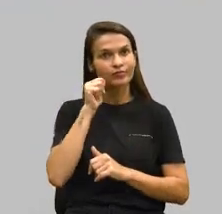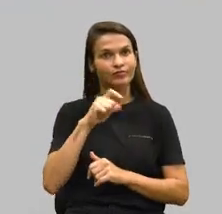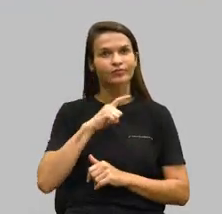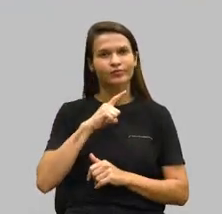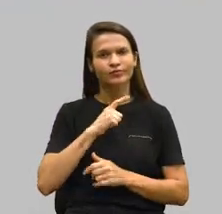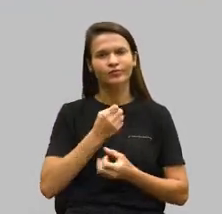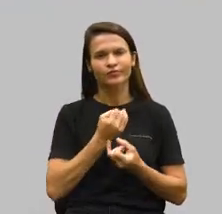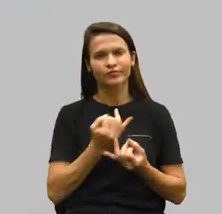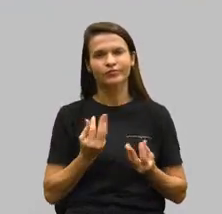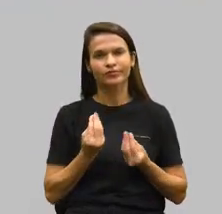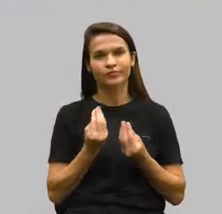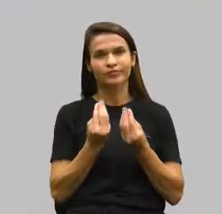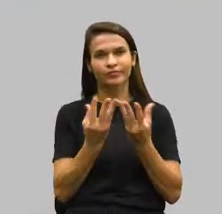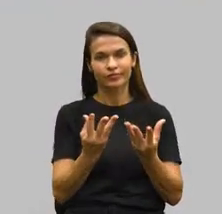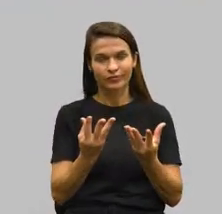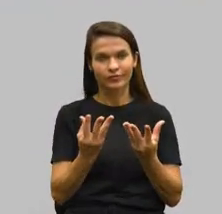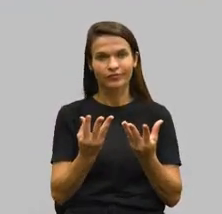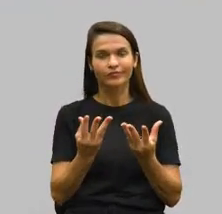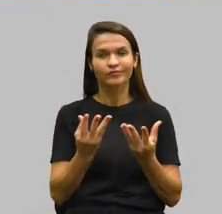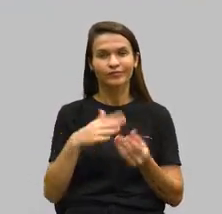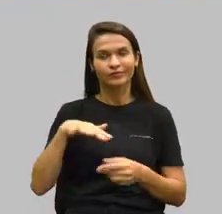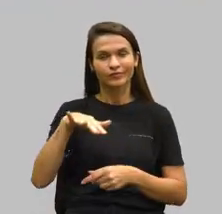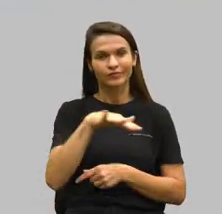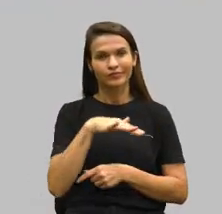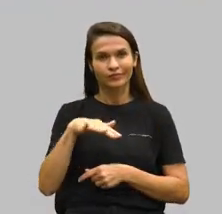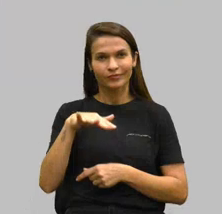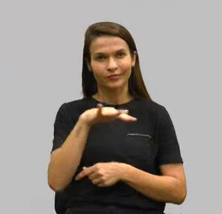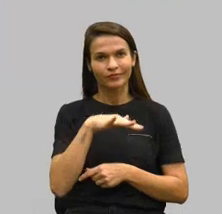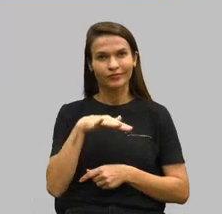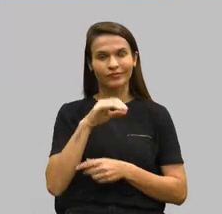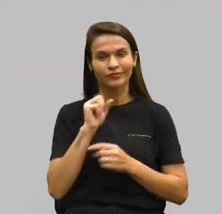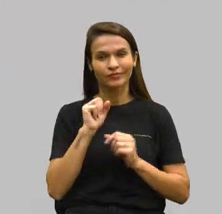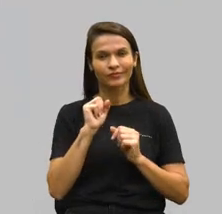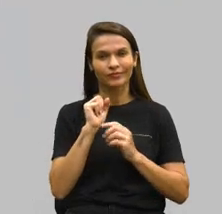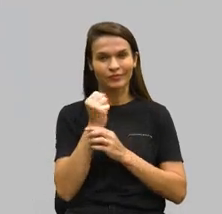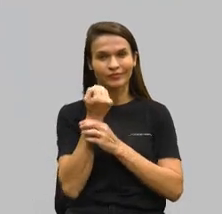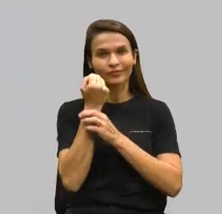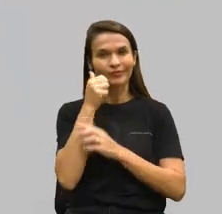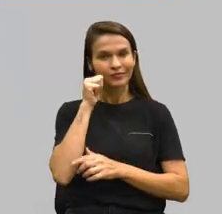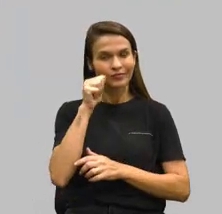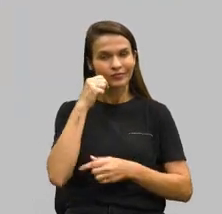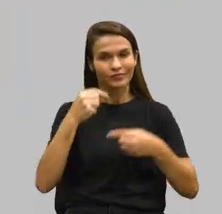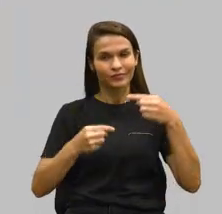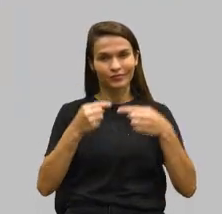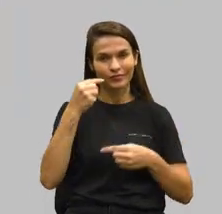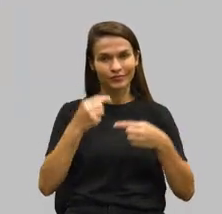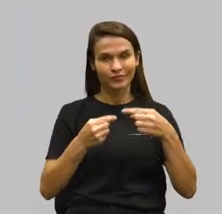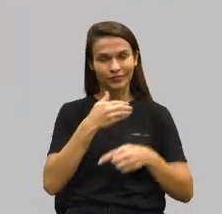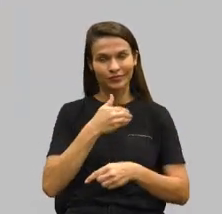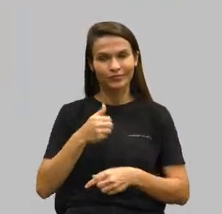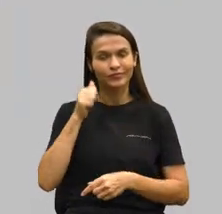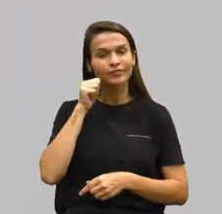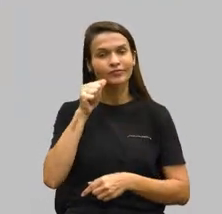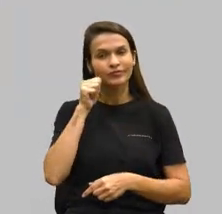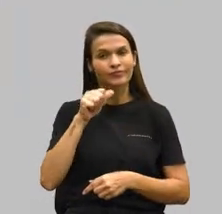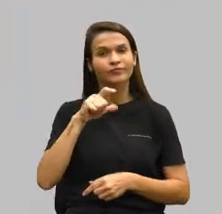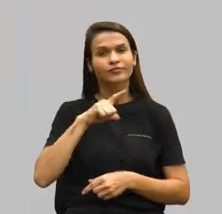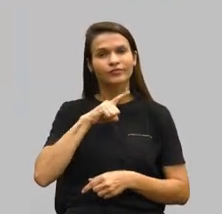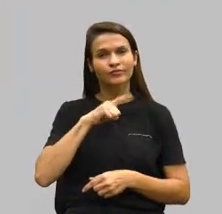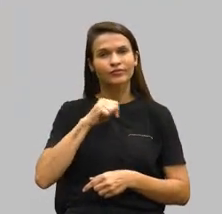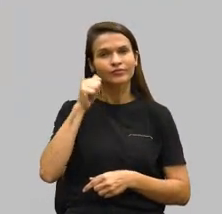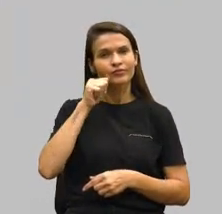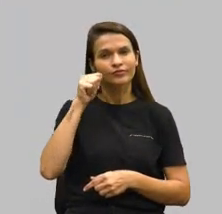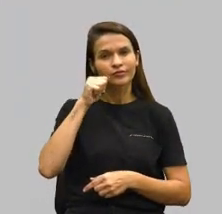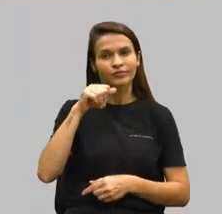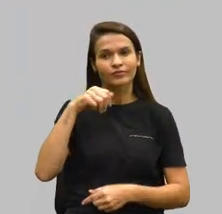entregas na na na área do da proteção da mulher de políticas públicas para mulheres temos também o mulheres 1000 que é um trabalho da